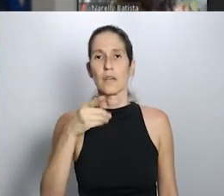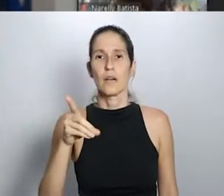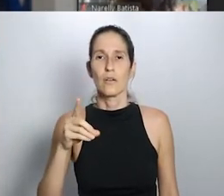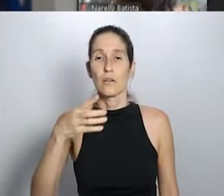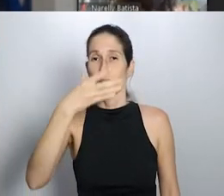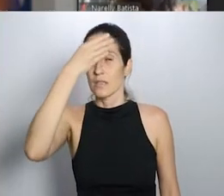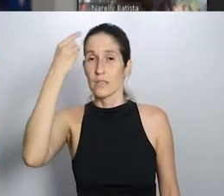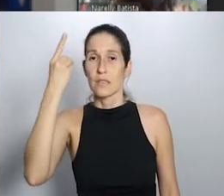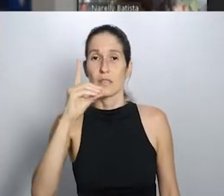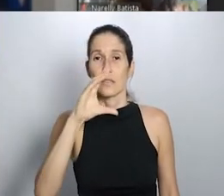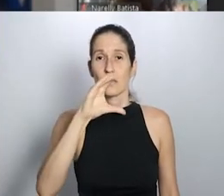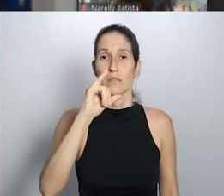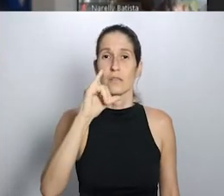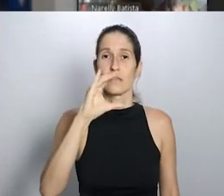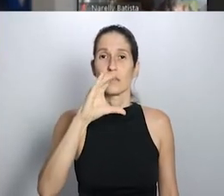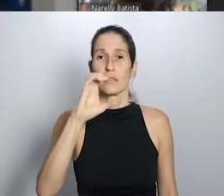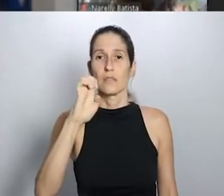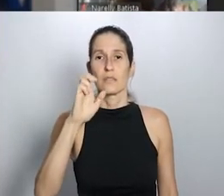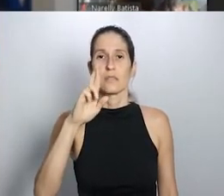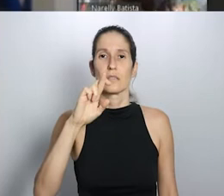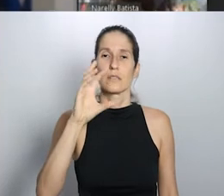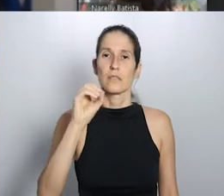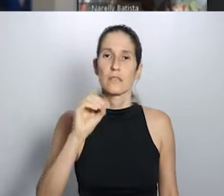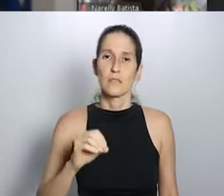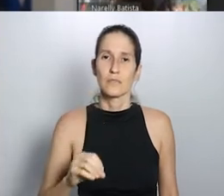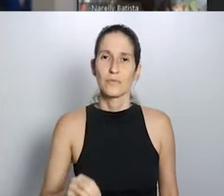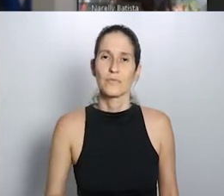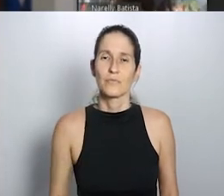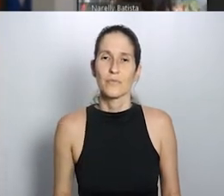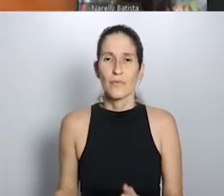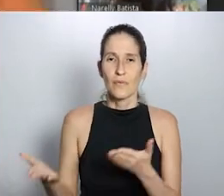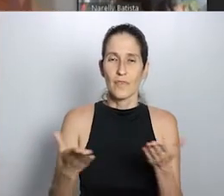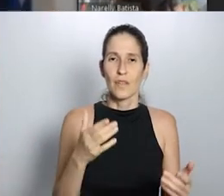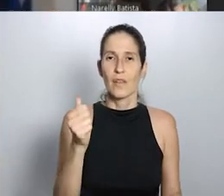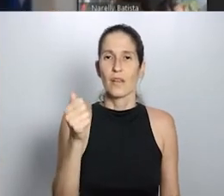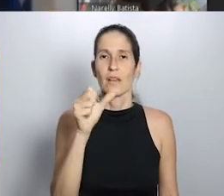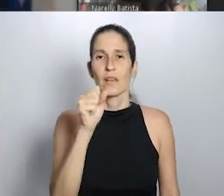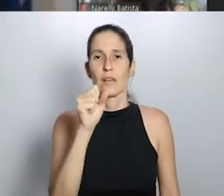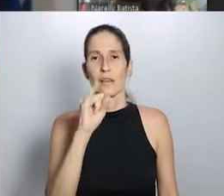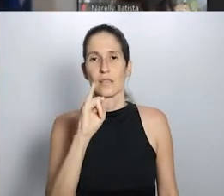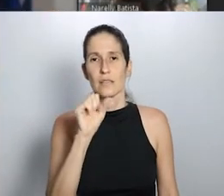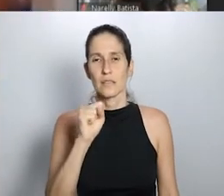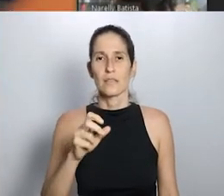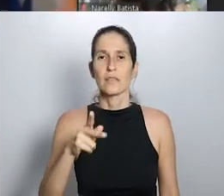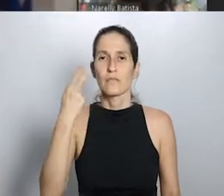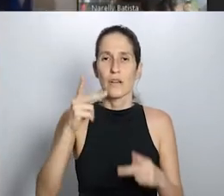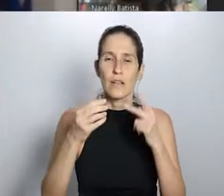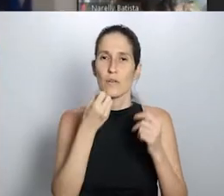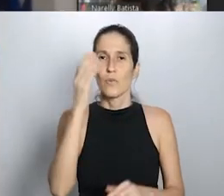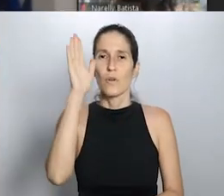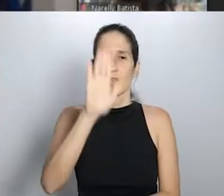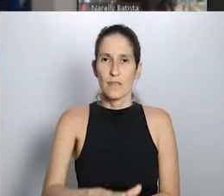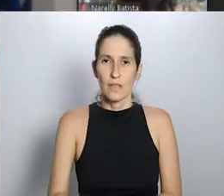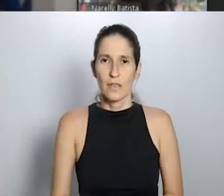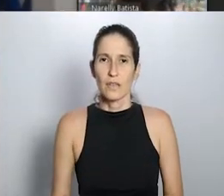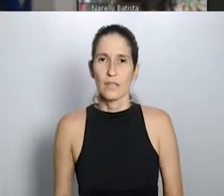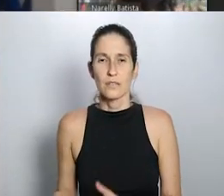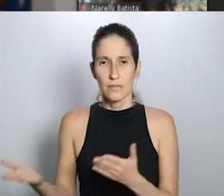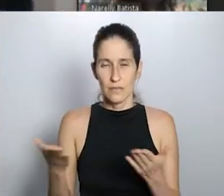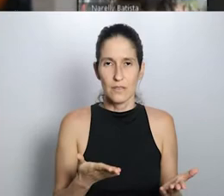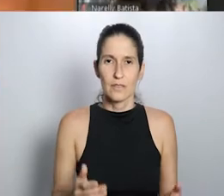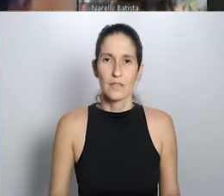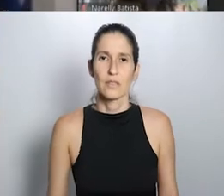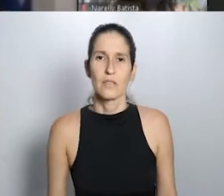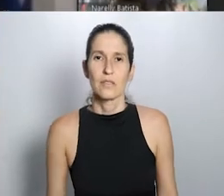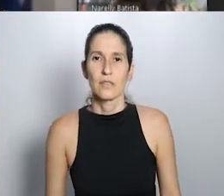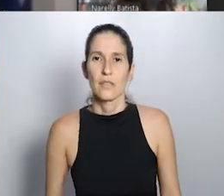mas agora eu vou chamar Assis Calixto. Assis, você já deu o seu boa tarde falado, agora deu o seu boa tarde cantado para o povo de casa. Canta o que você